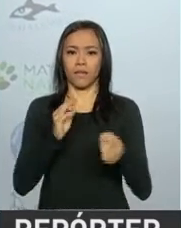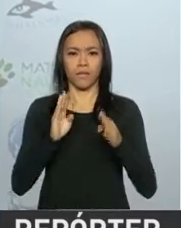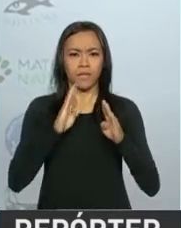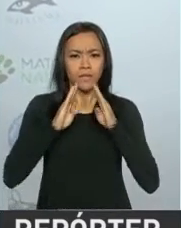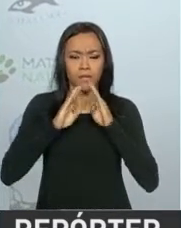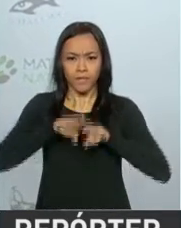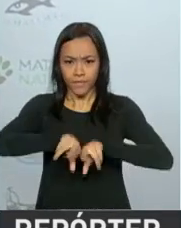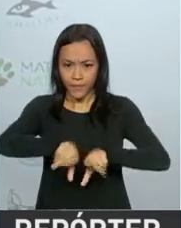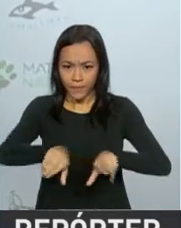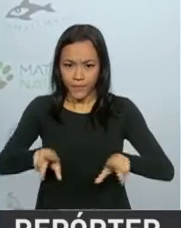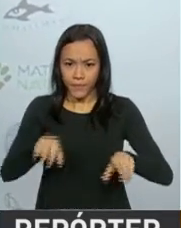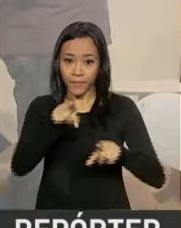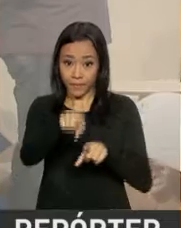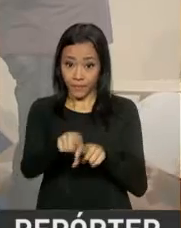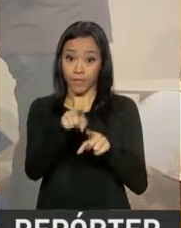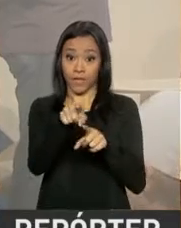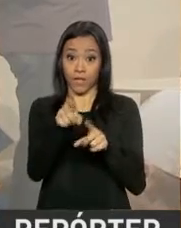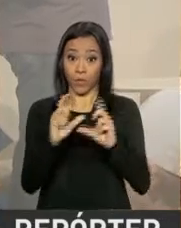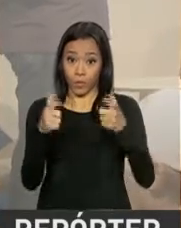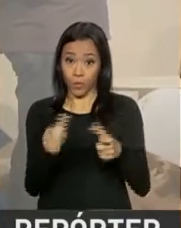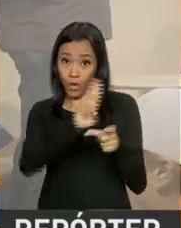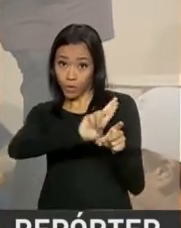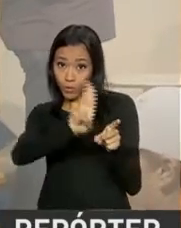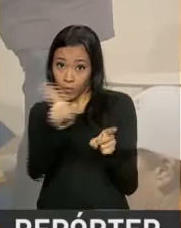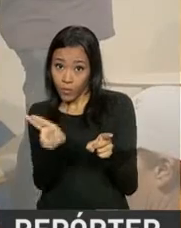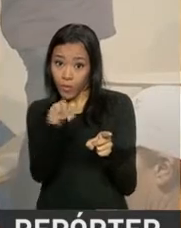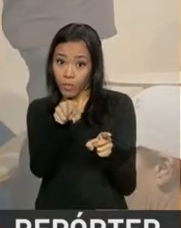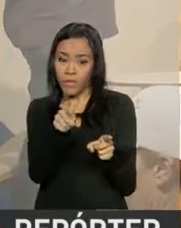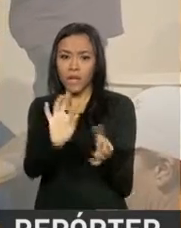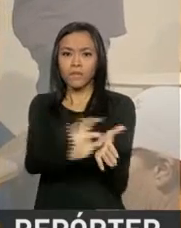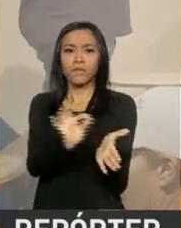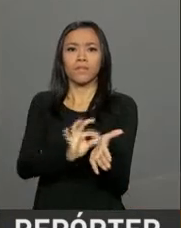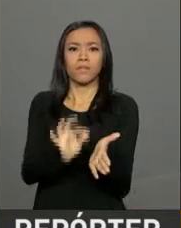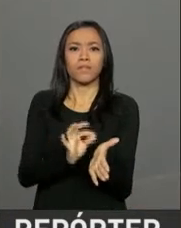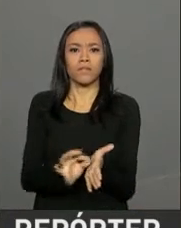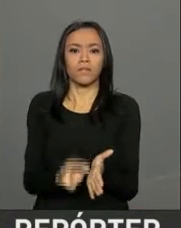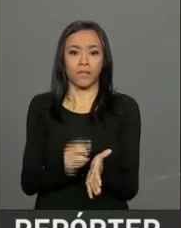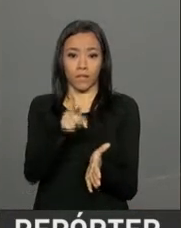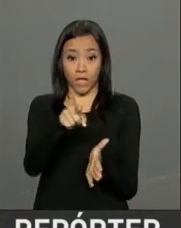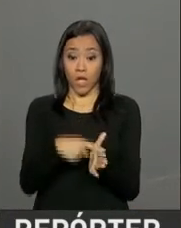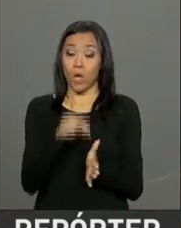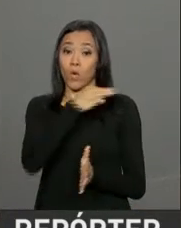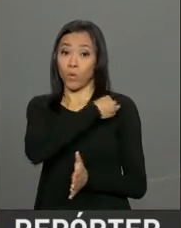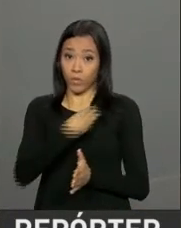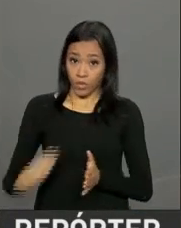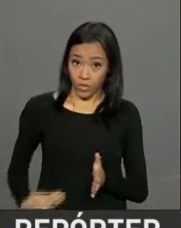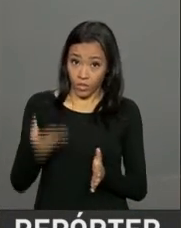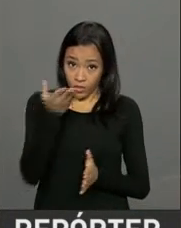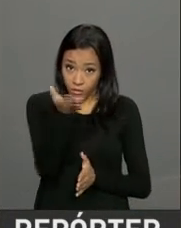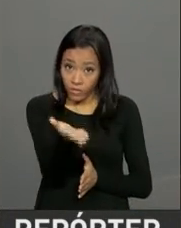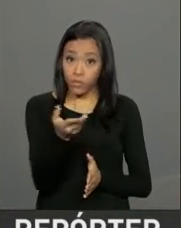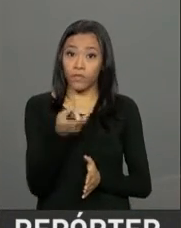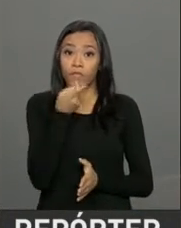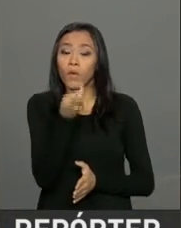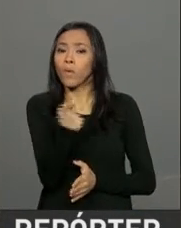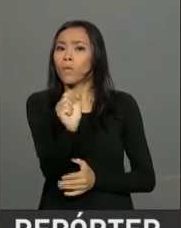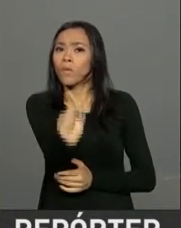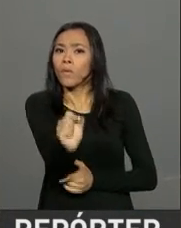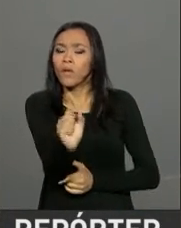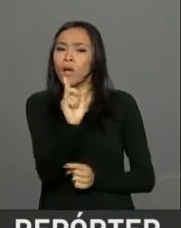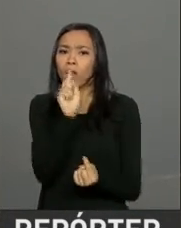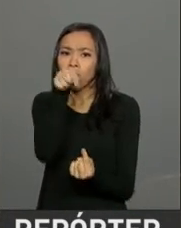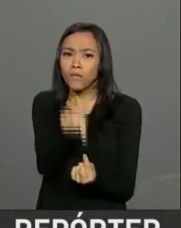hashtag Santuário Eu Apoio e de um grande abaixo assinado. O ministro do Meio Ambiente, Sarney Filho, destacou